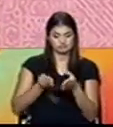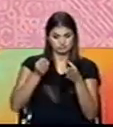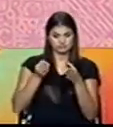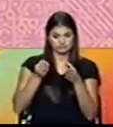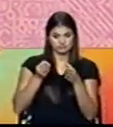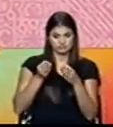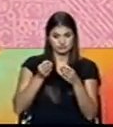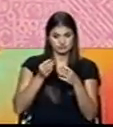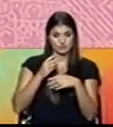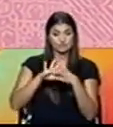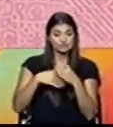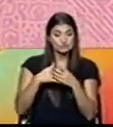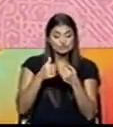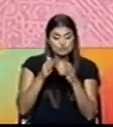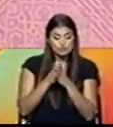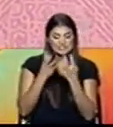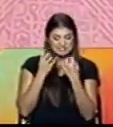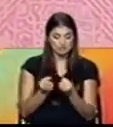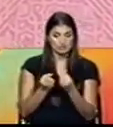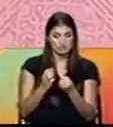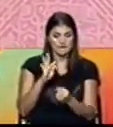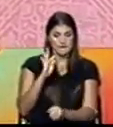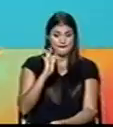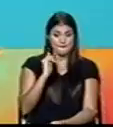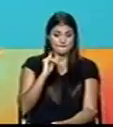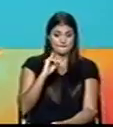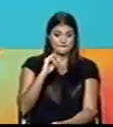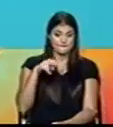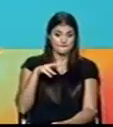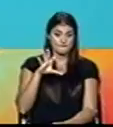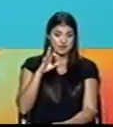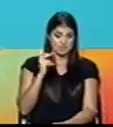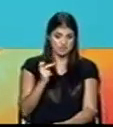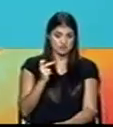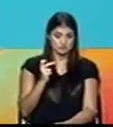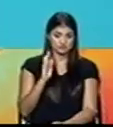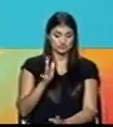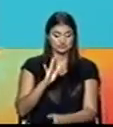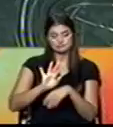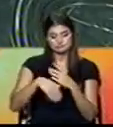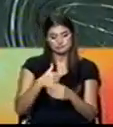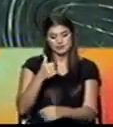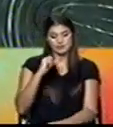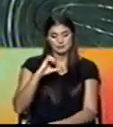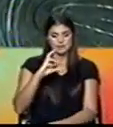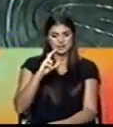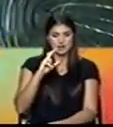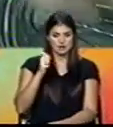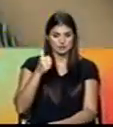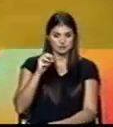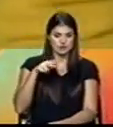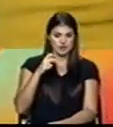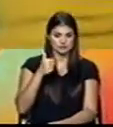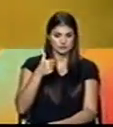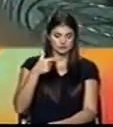os ingredientes secos. Então, a farinha. Aqui já tenho misturado o bicarbonato e o fermento. E